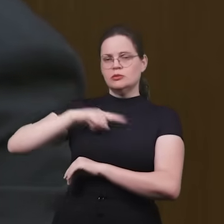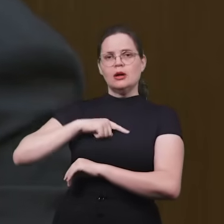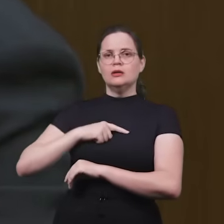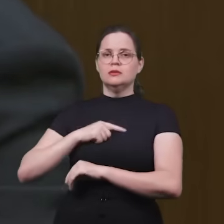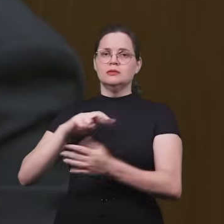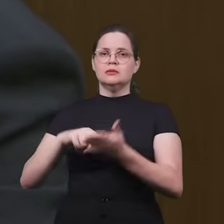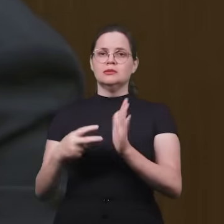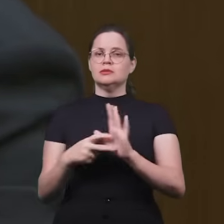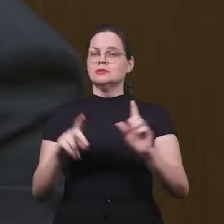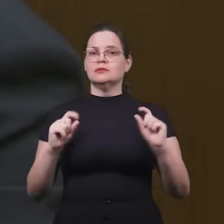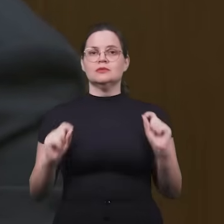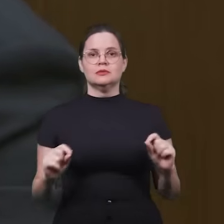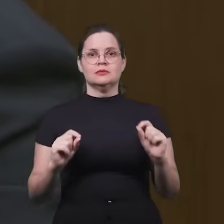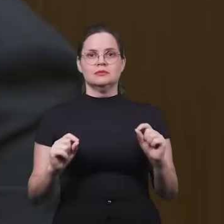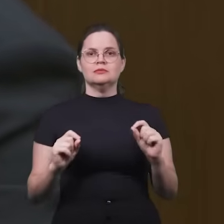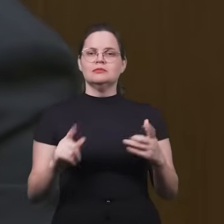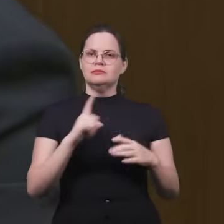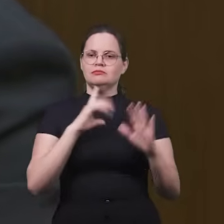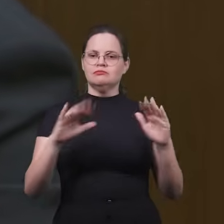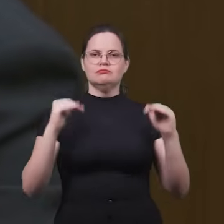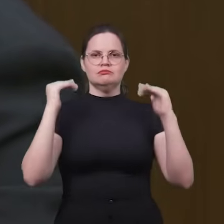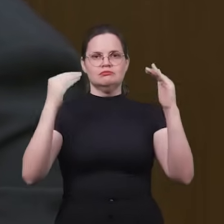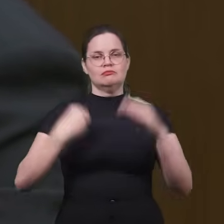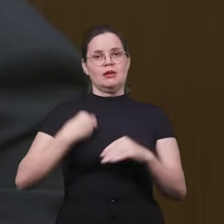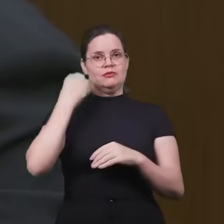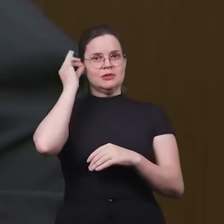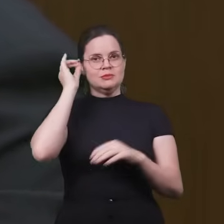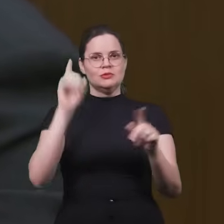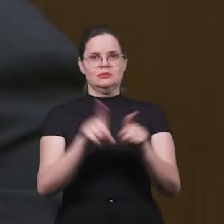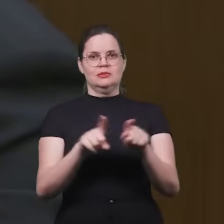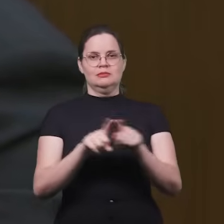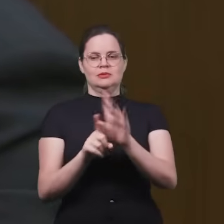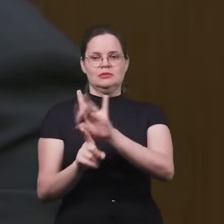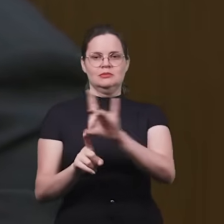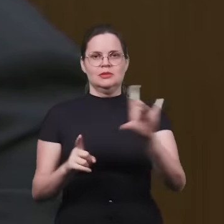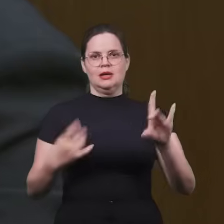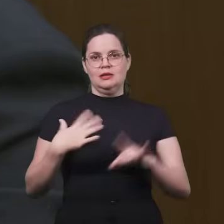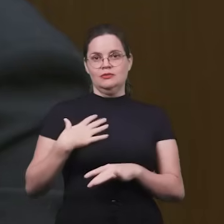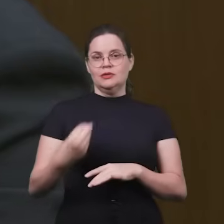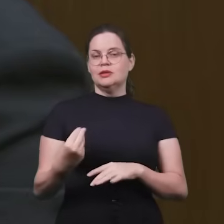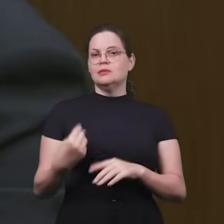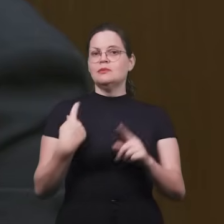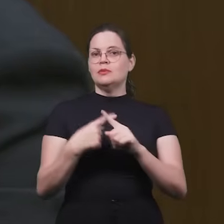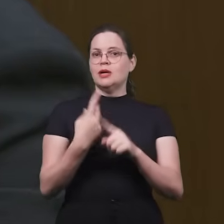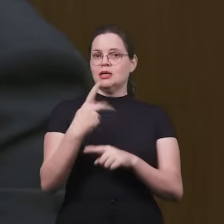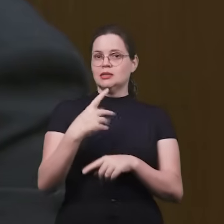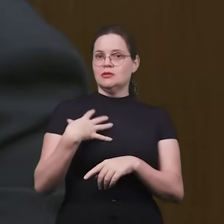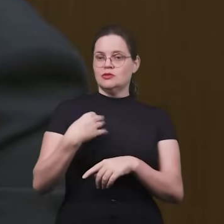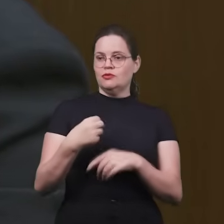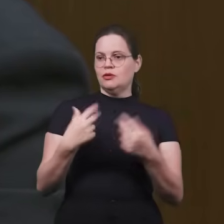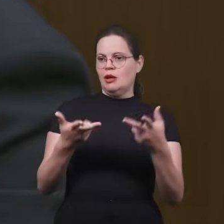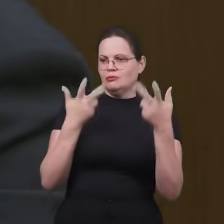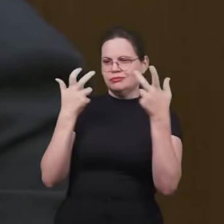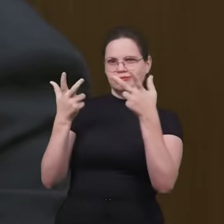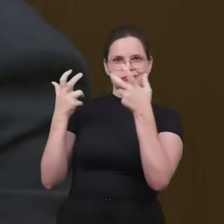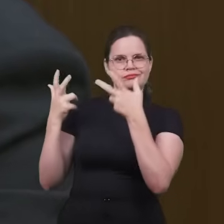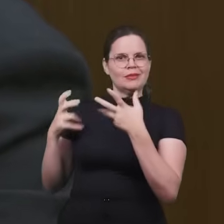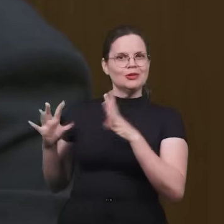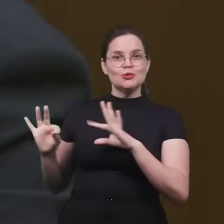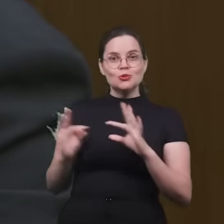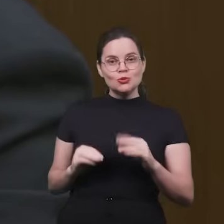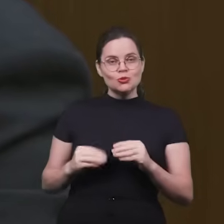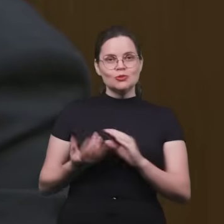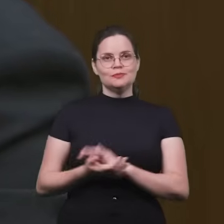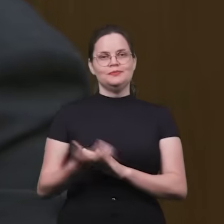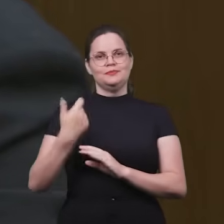traz uma autoridade espiritual sobre os seus filhos, porque os seus filhos estão olhando, estão vendo.